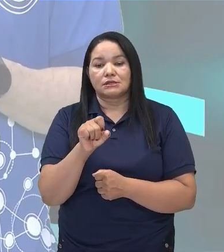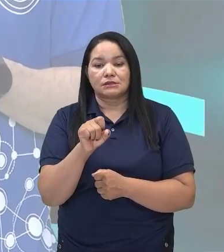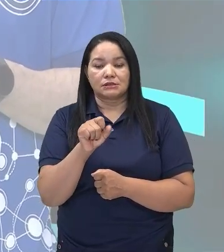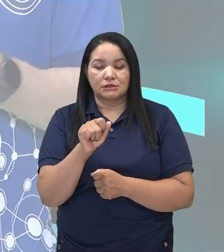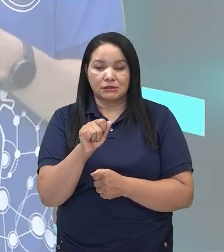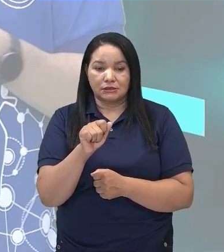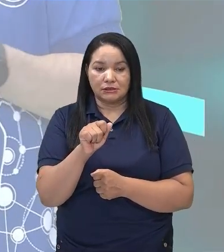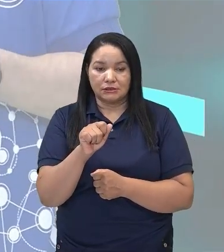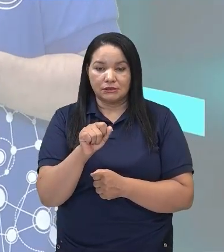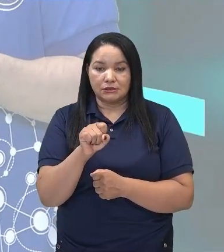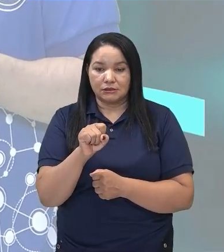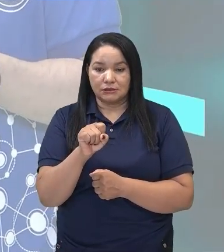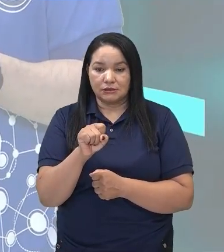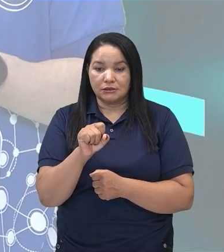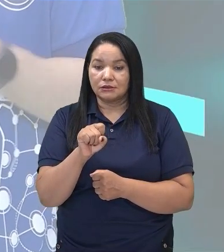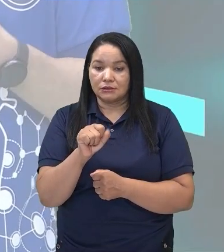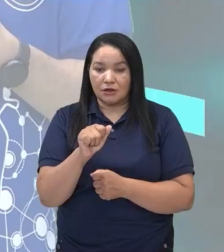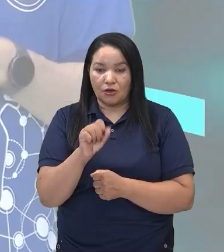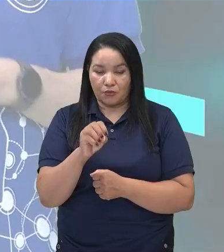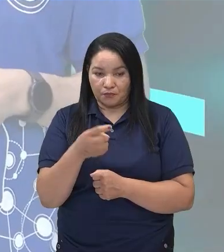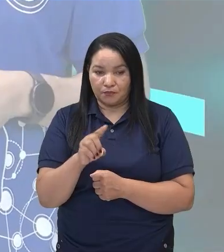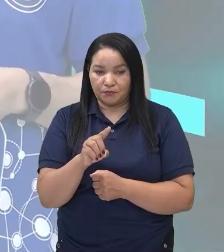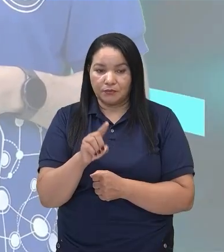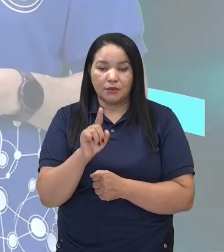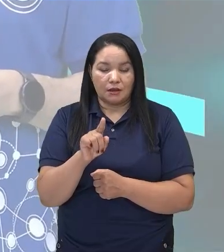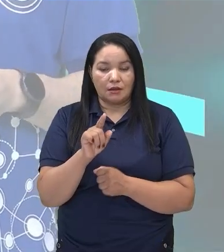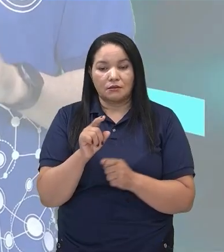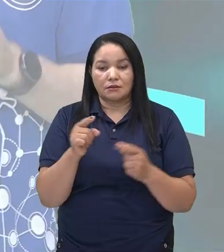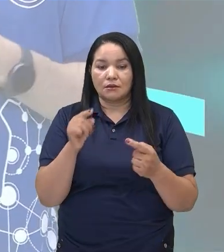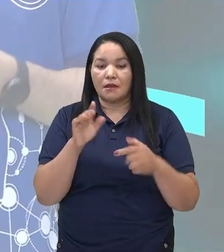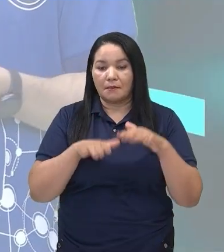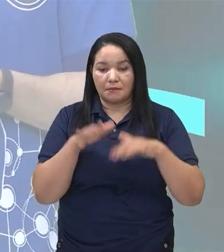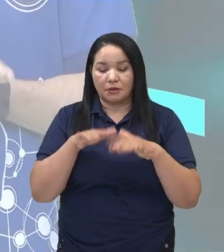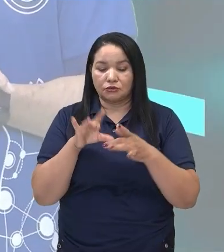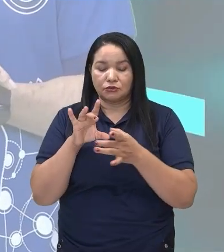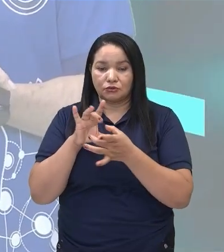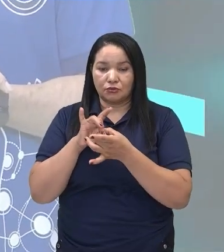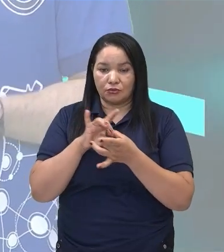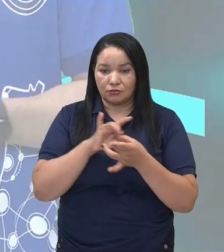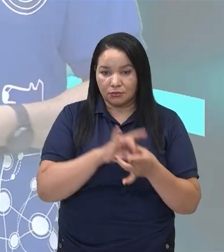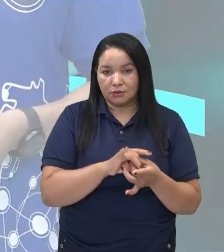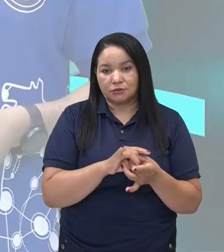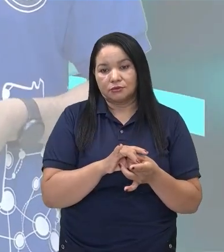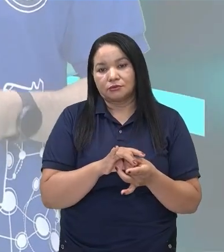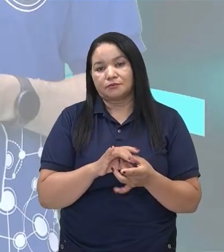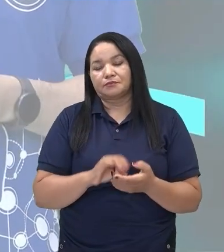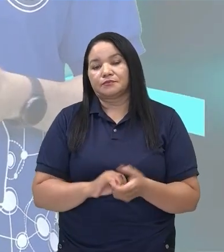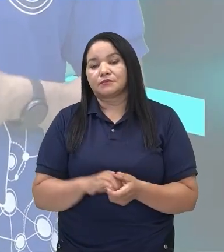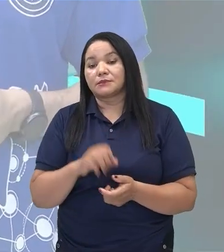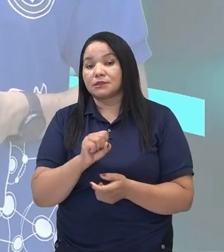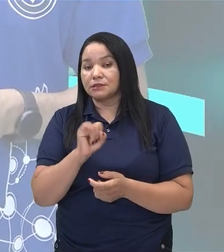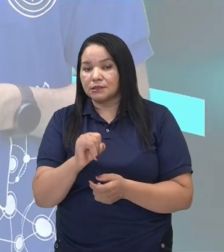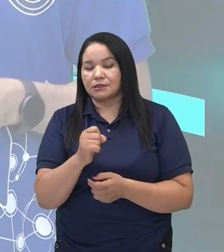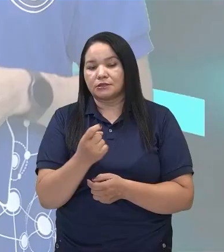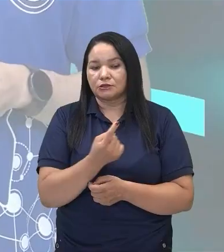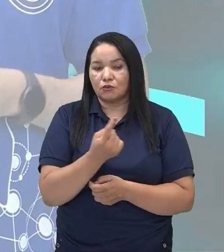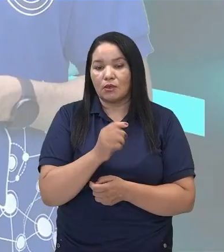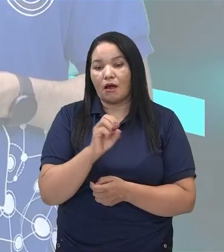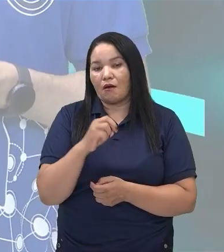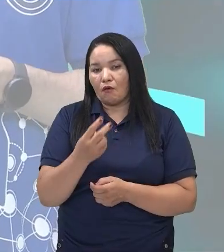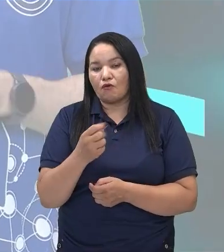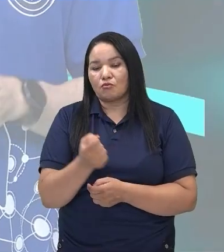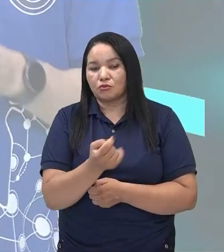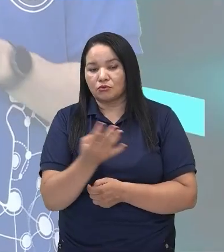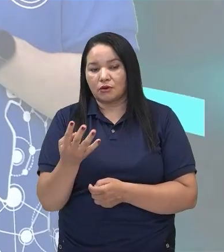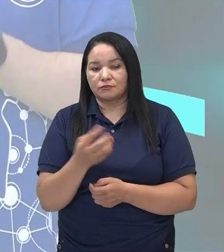significa você ou vocês. É o contexto que vai indicar, então, qual dos dois estou falando. Outro exemplo utilizando are. They